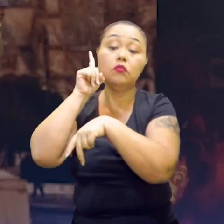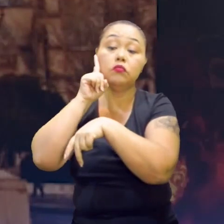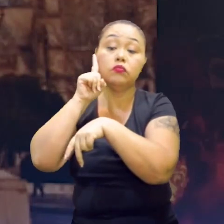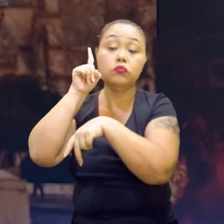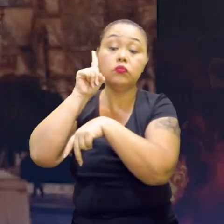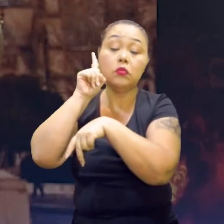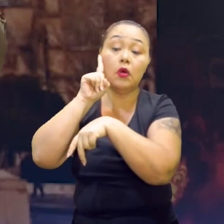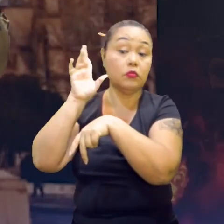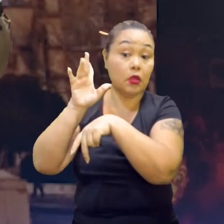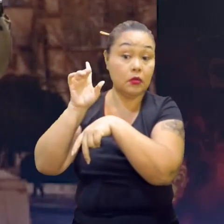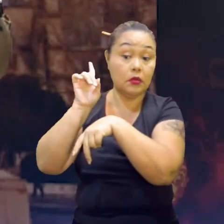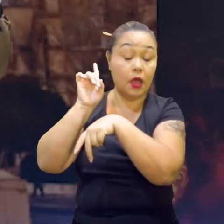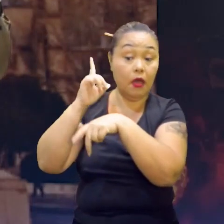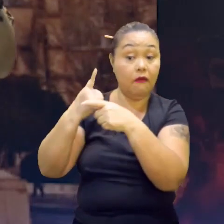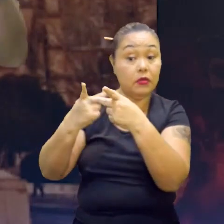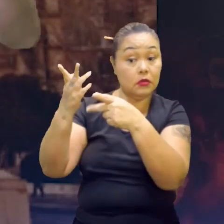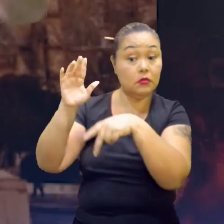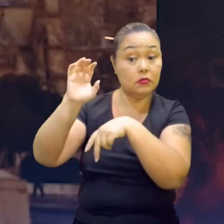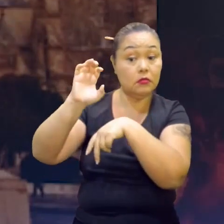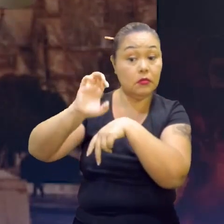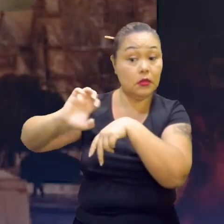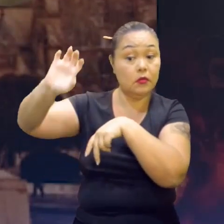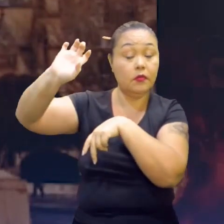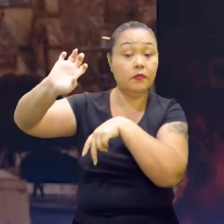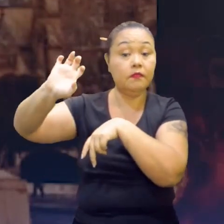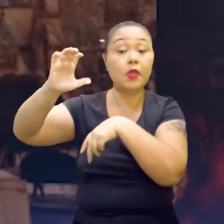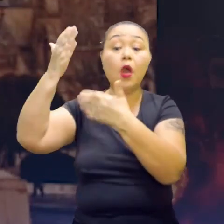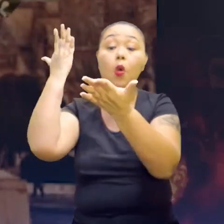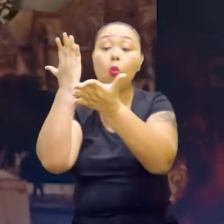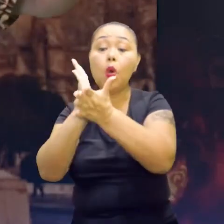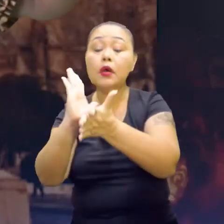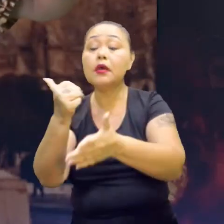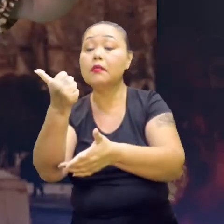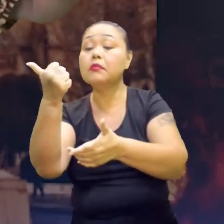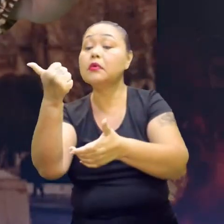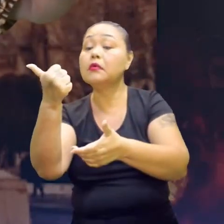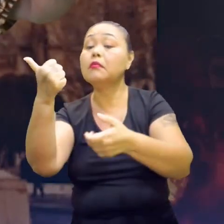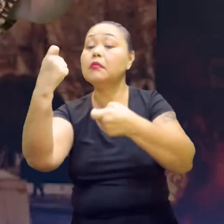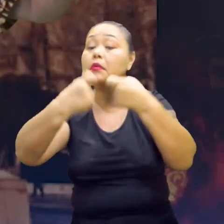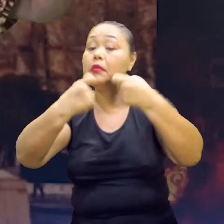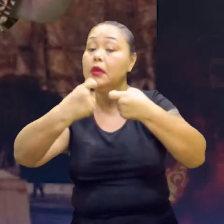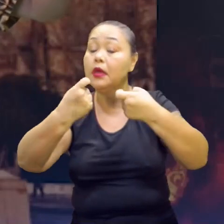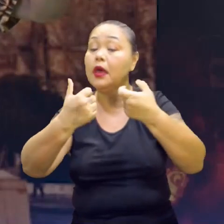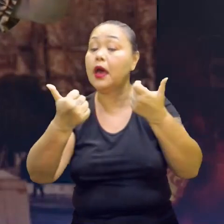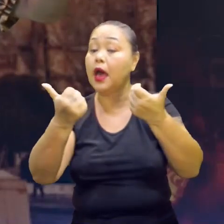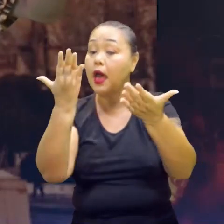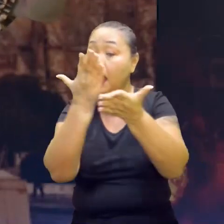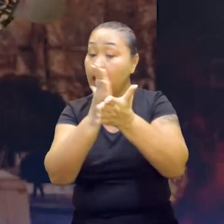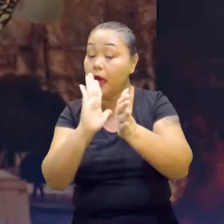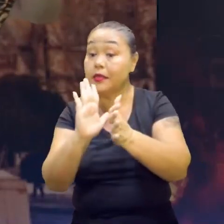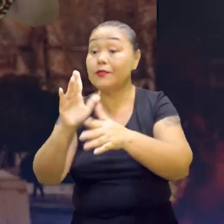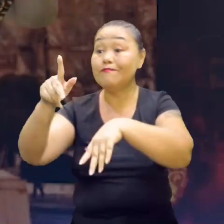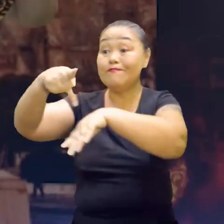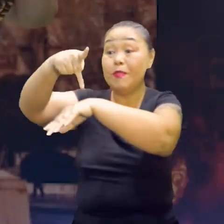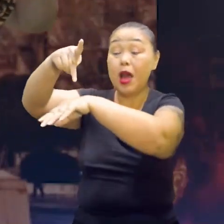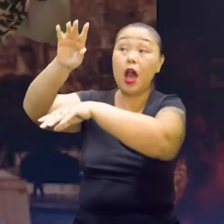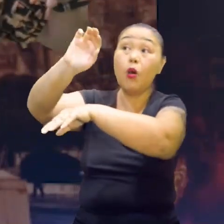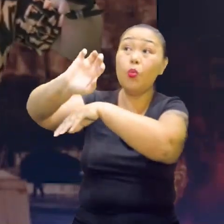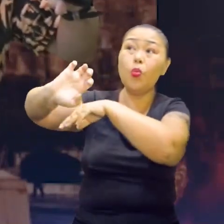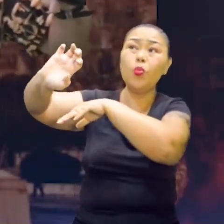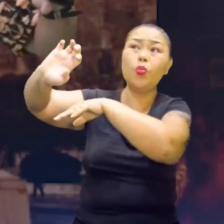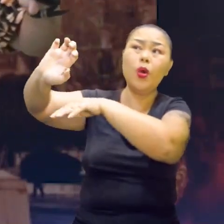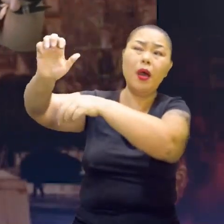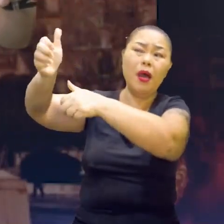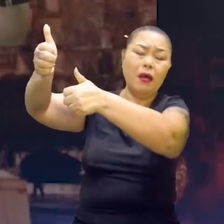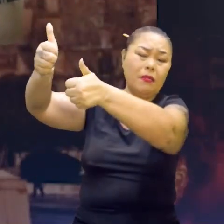Guerra Mundial, esses países europeus estavam detonados. Como é que eles estavam detonados e